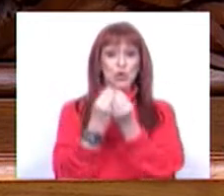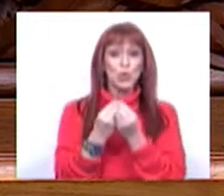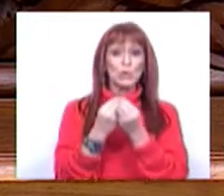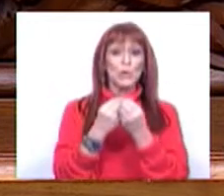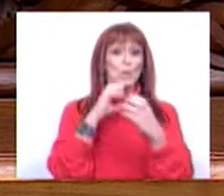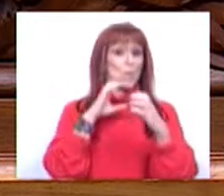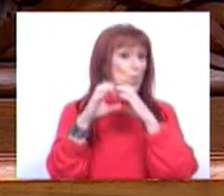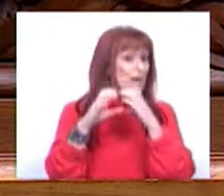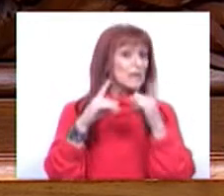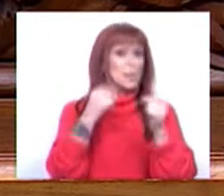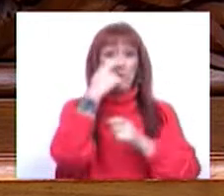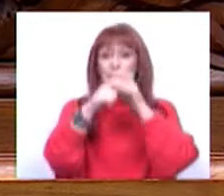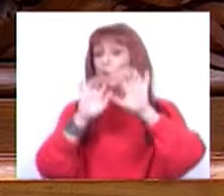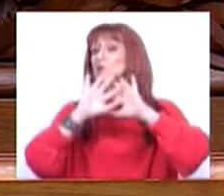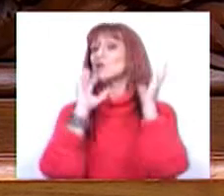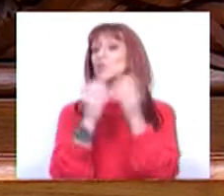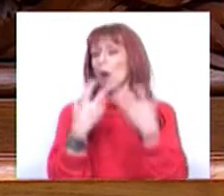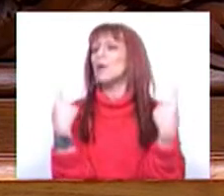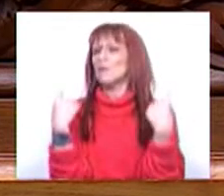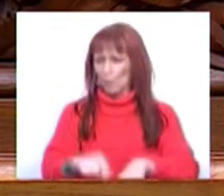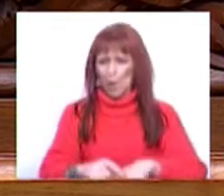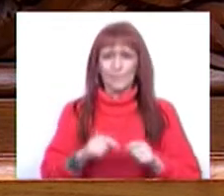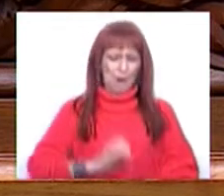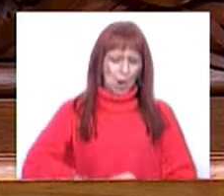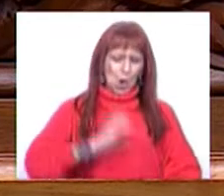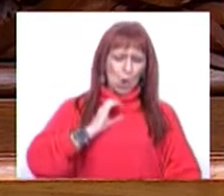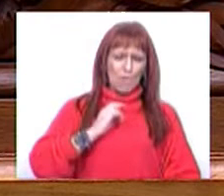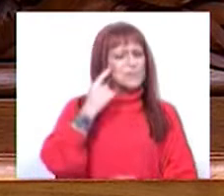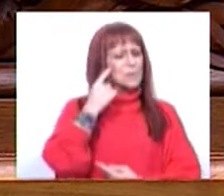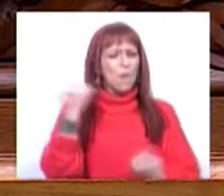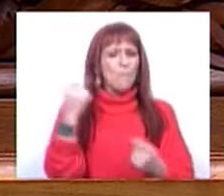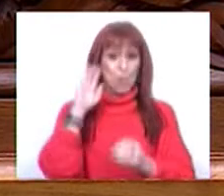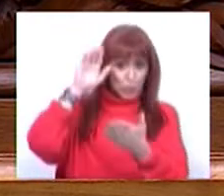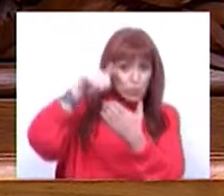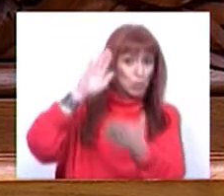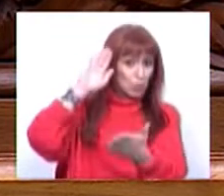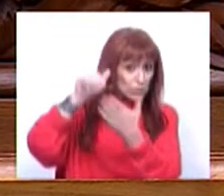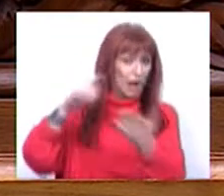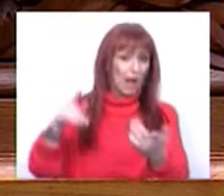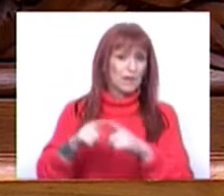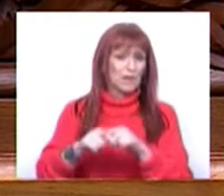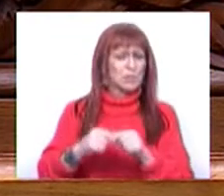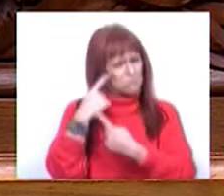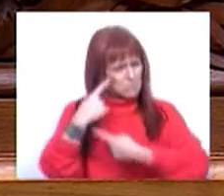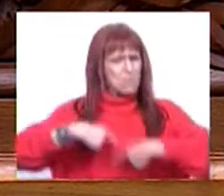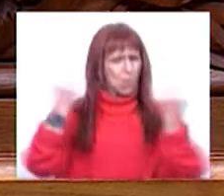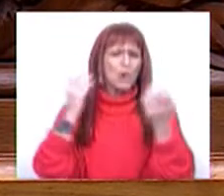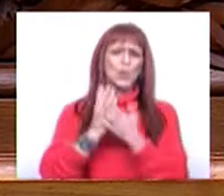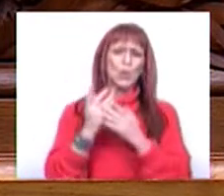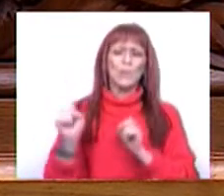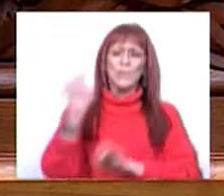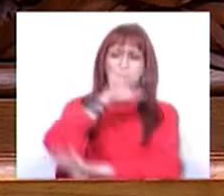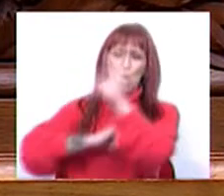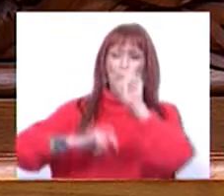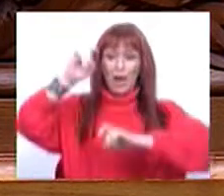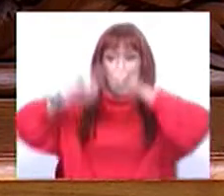de comunicação e população em geral. Uma confiança que se traduz no resultado revelado no último